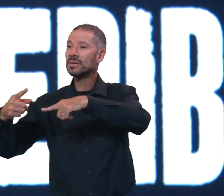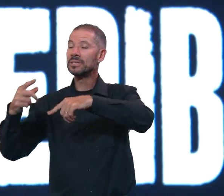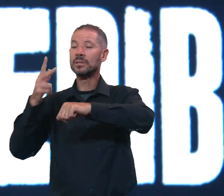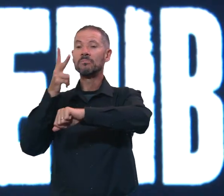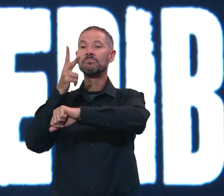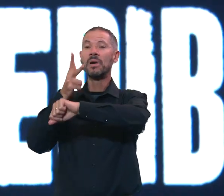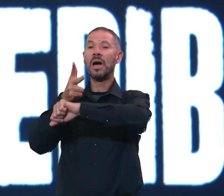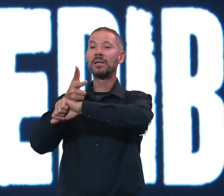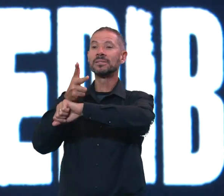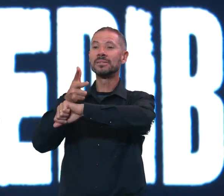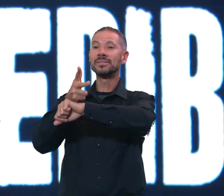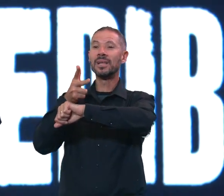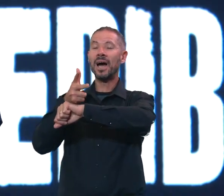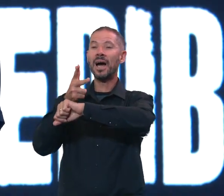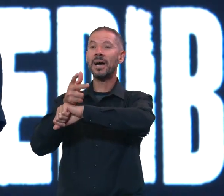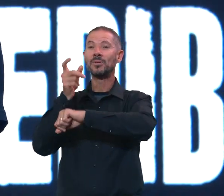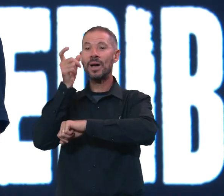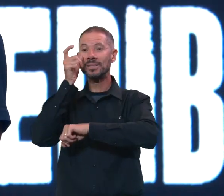aumentada.